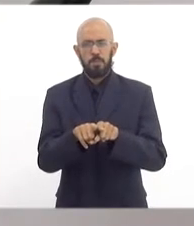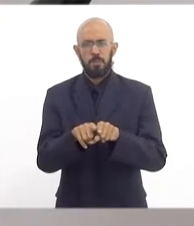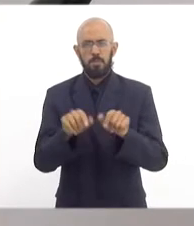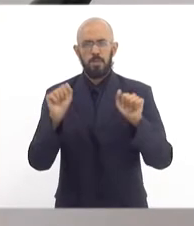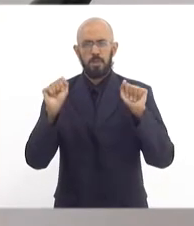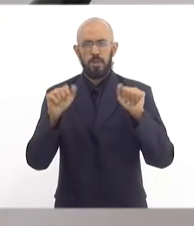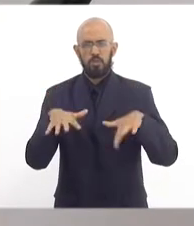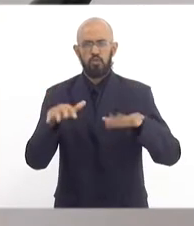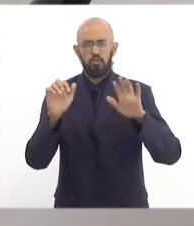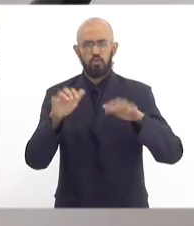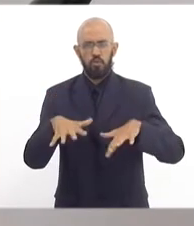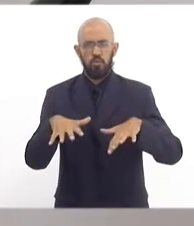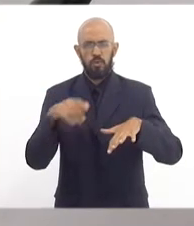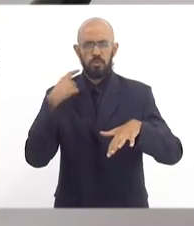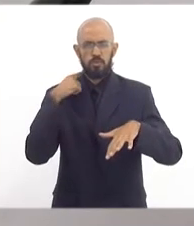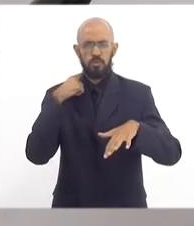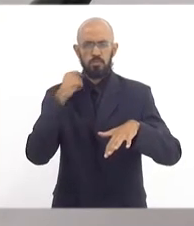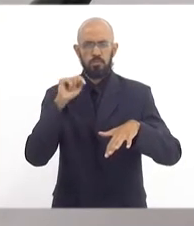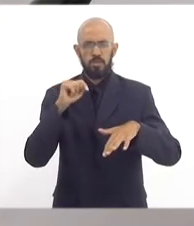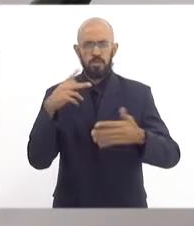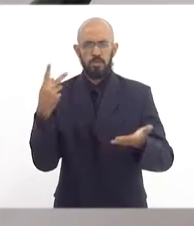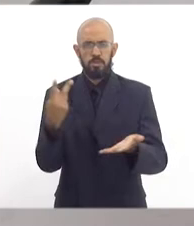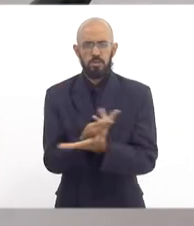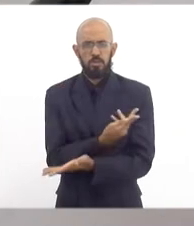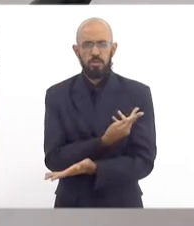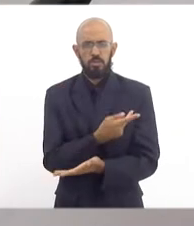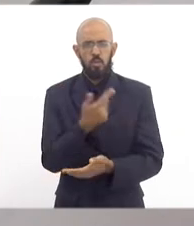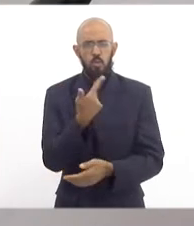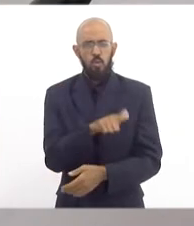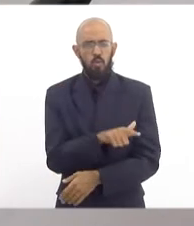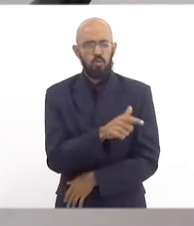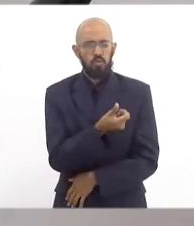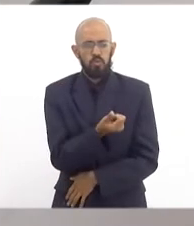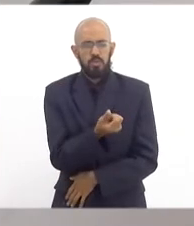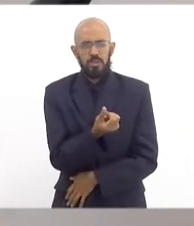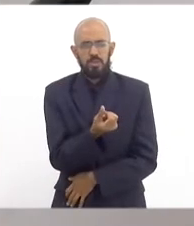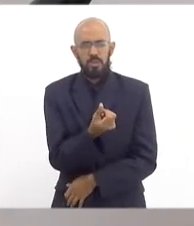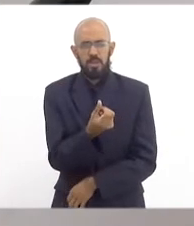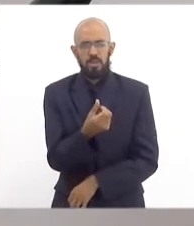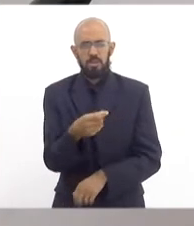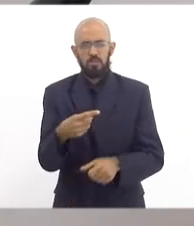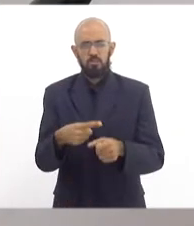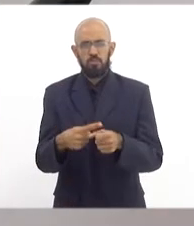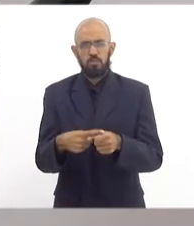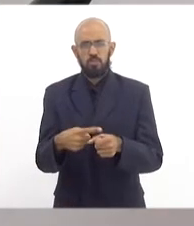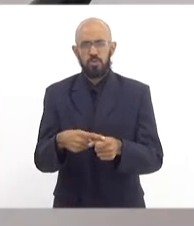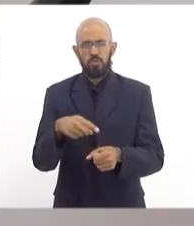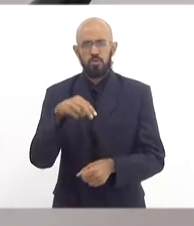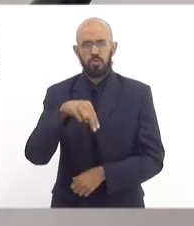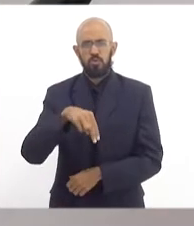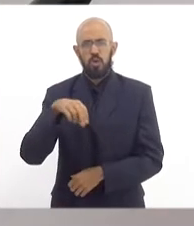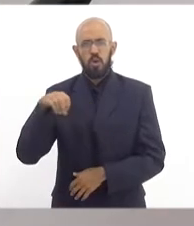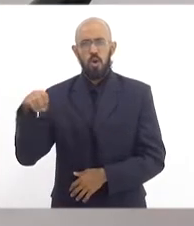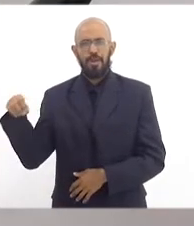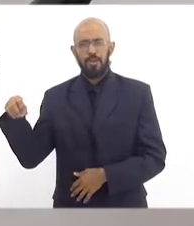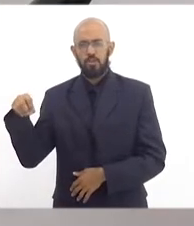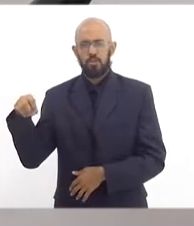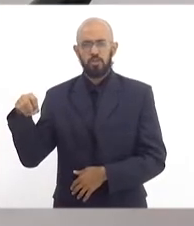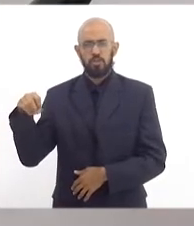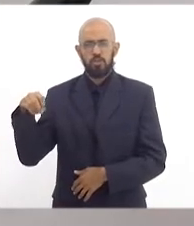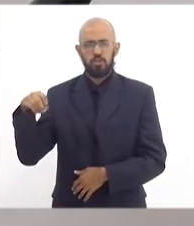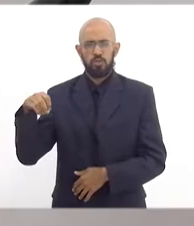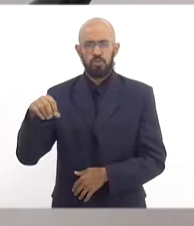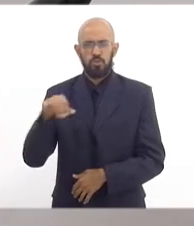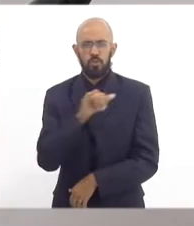chuvas em Minas Gerais atingir o outro 16 municípios no Noroeste Fluminense e